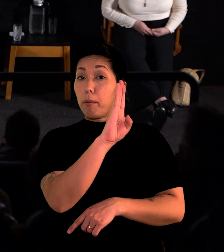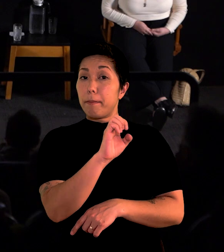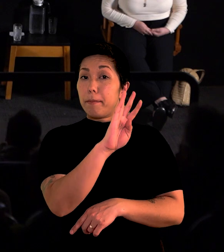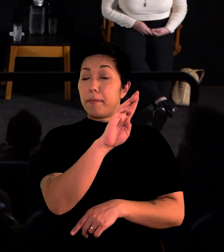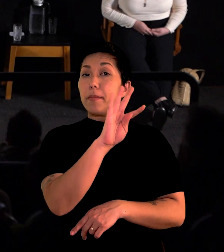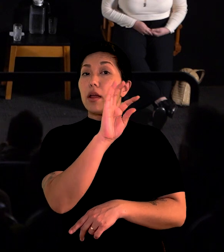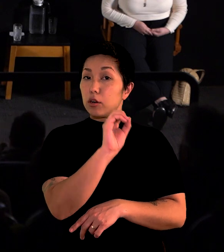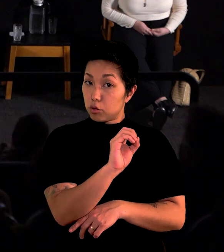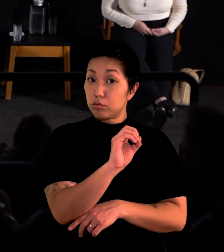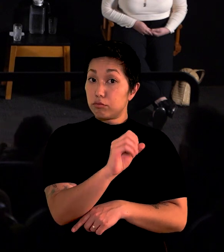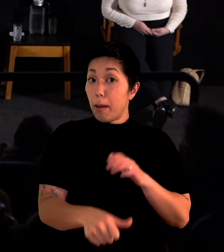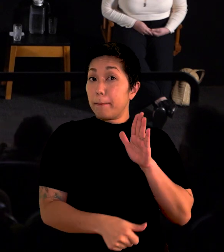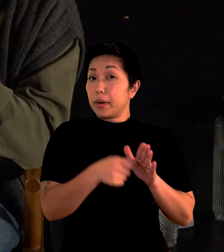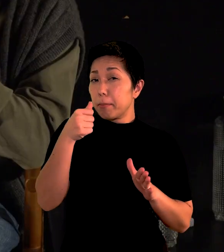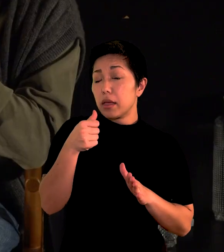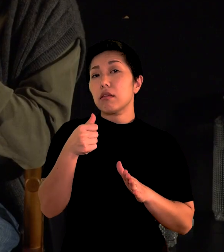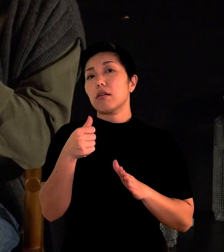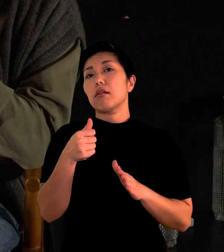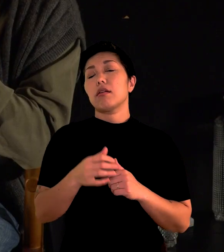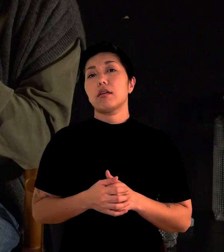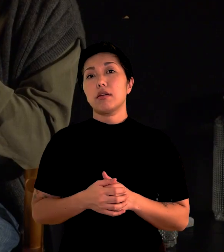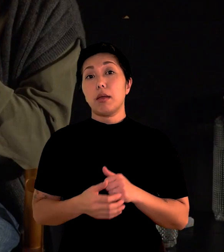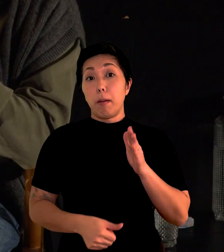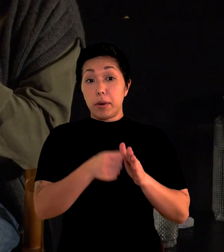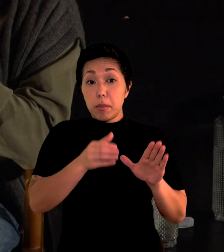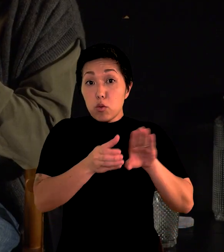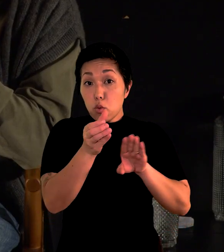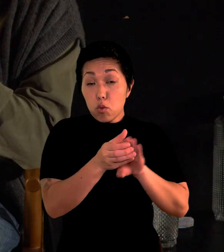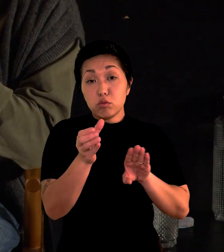na representação da... Mas o Roberto,